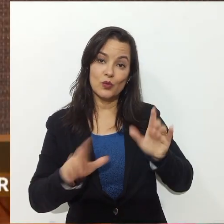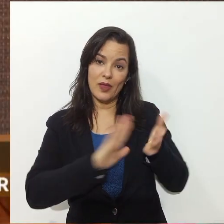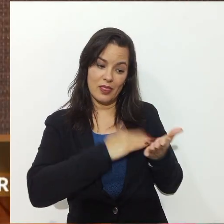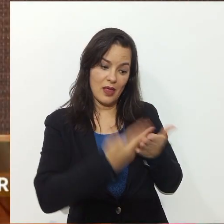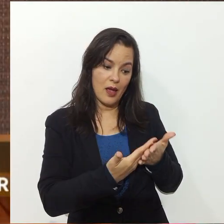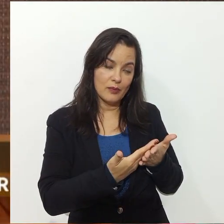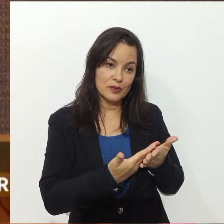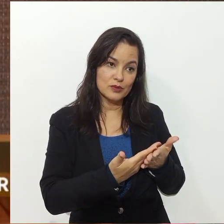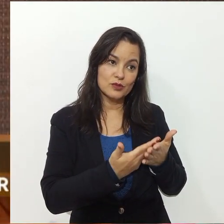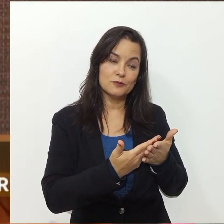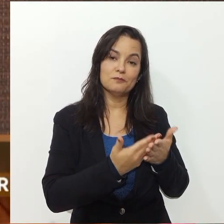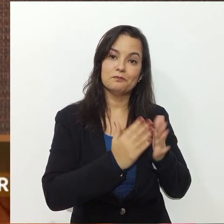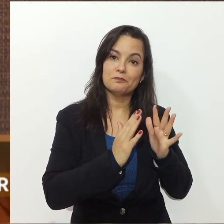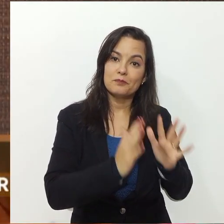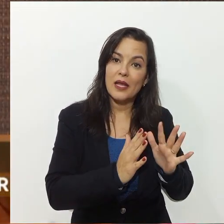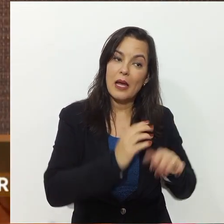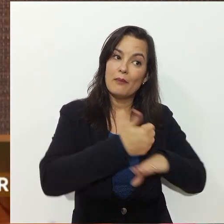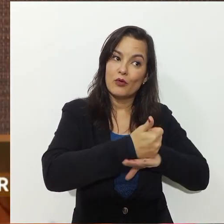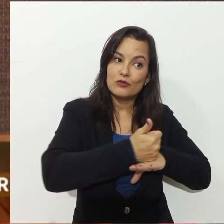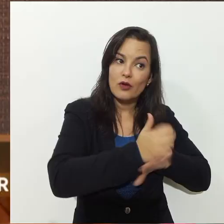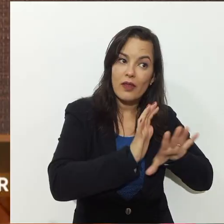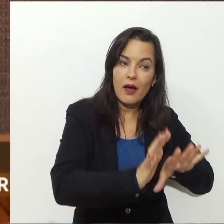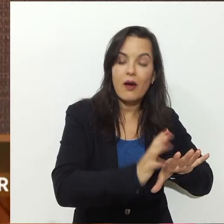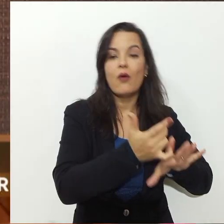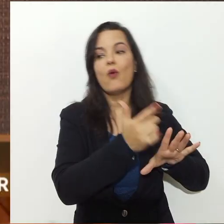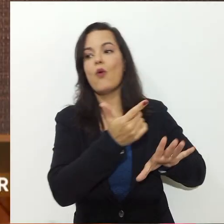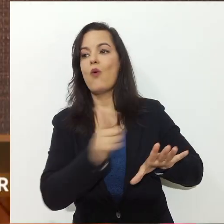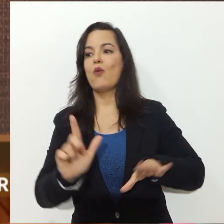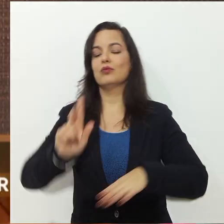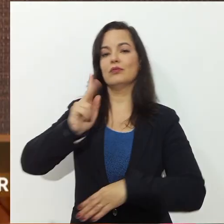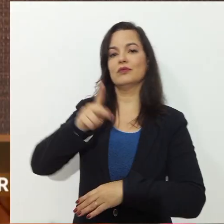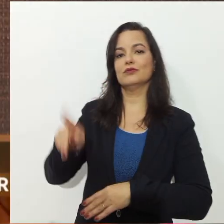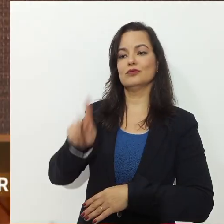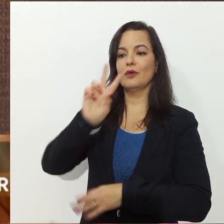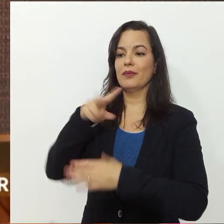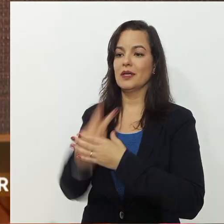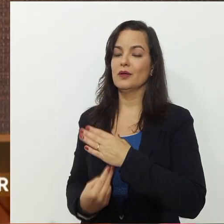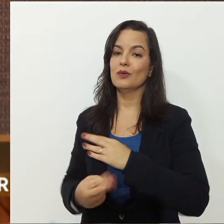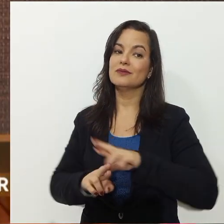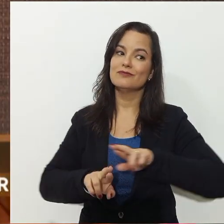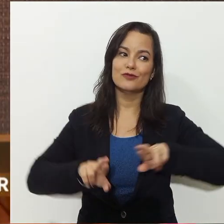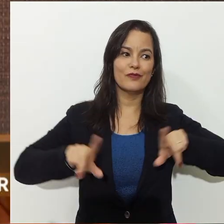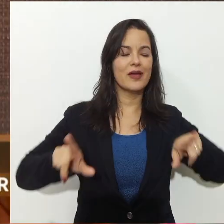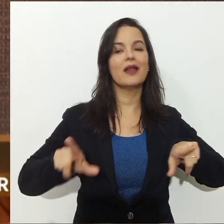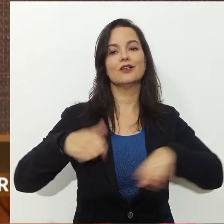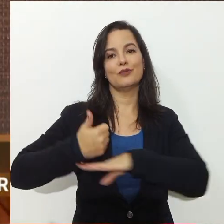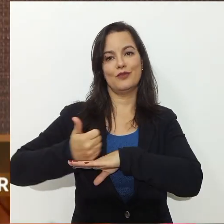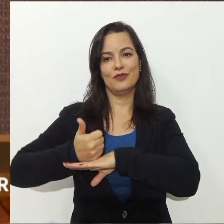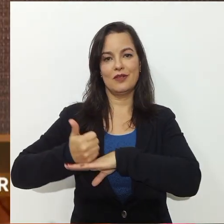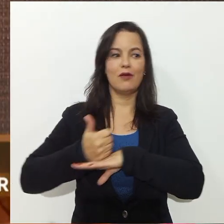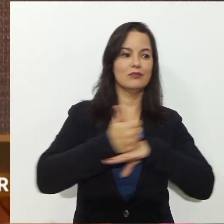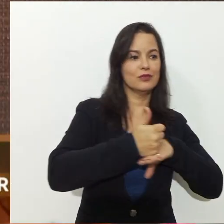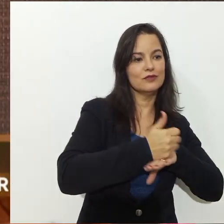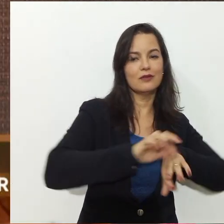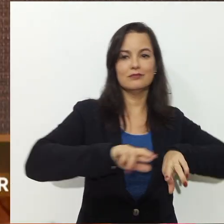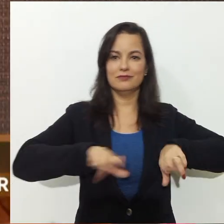são apenas intérpretes e atuam na área educacional. E há os professores bilíngues de surdos,